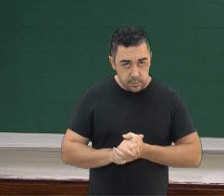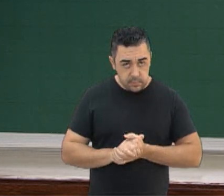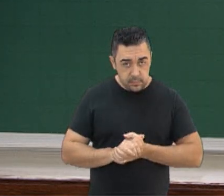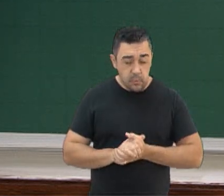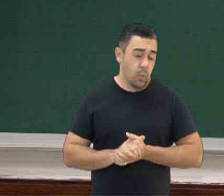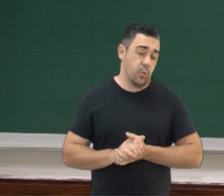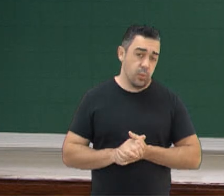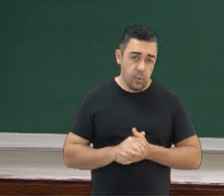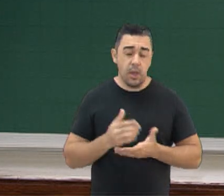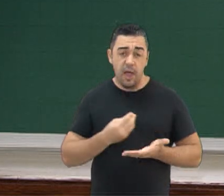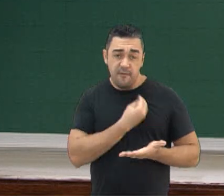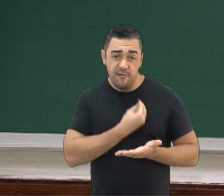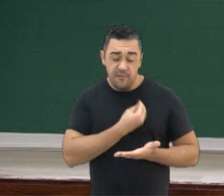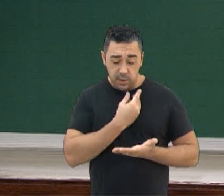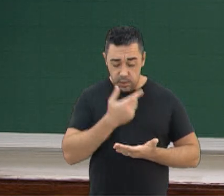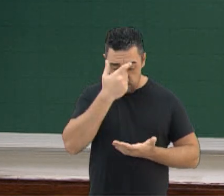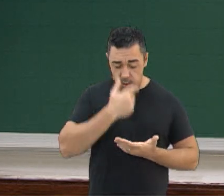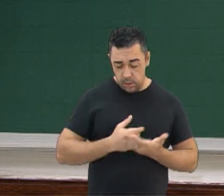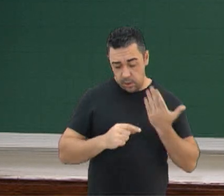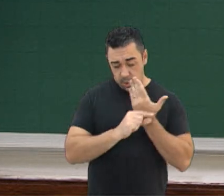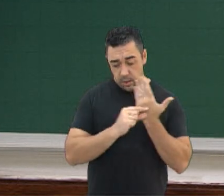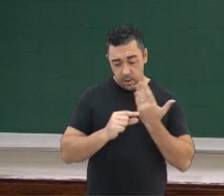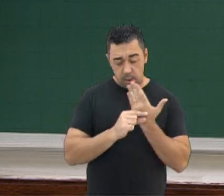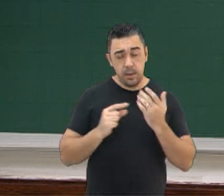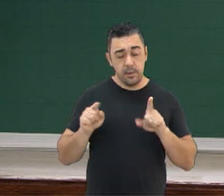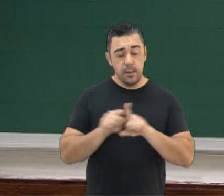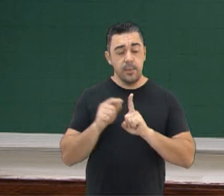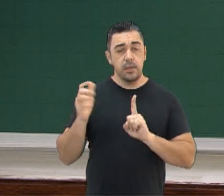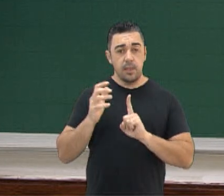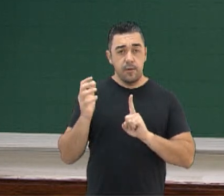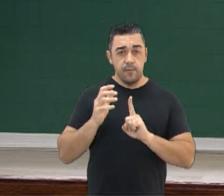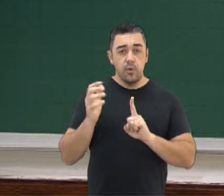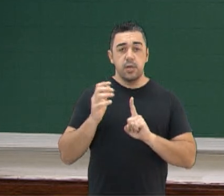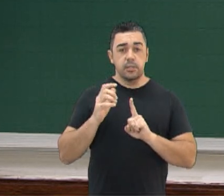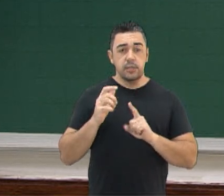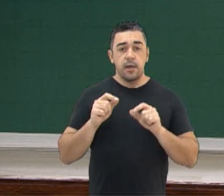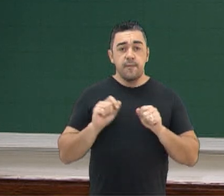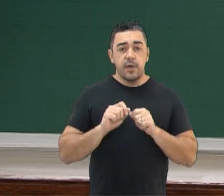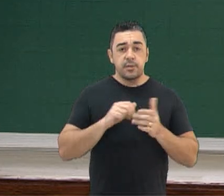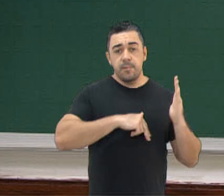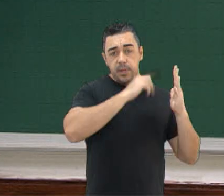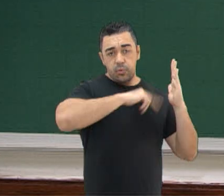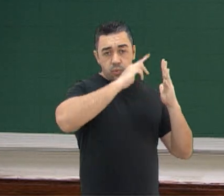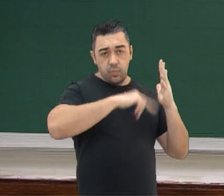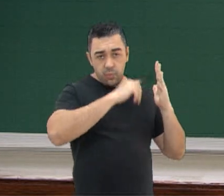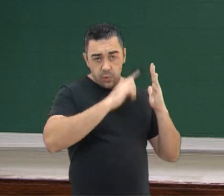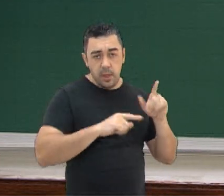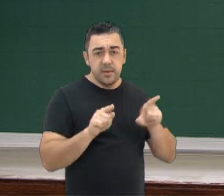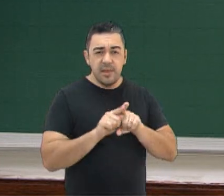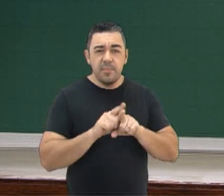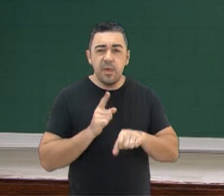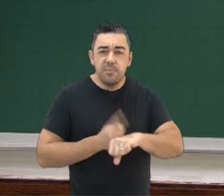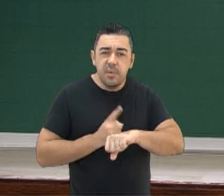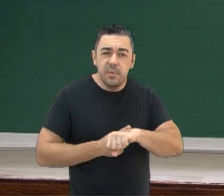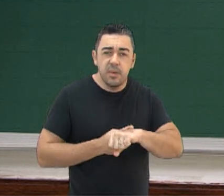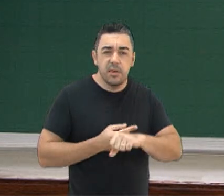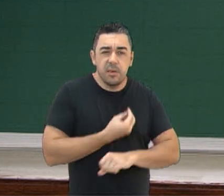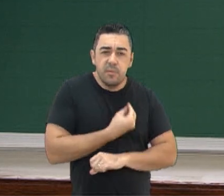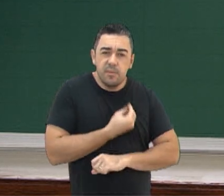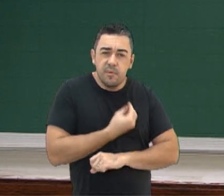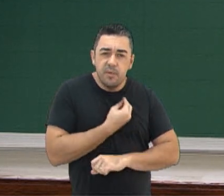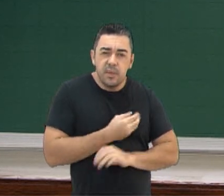Como a vida do autor interfere na sua obra, também momentos da vida que ele passa serão